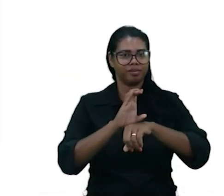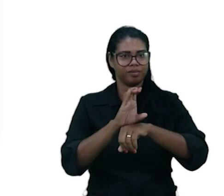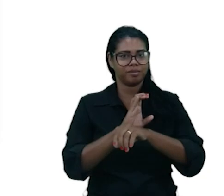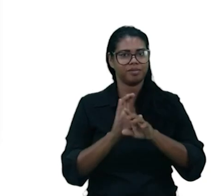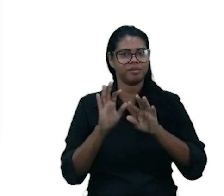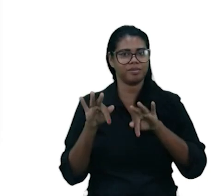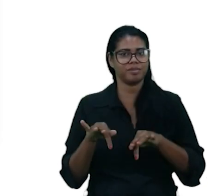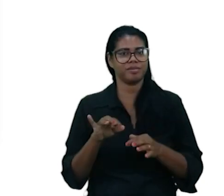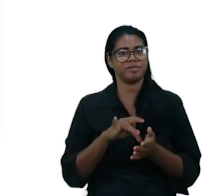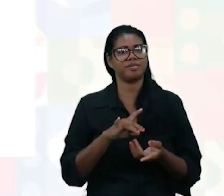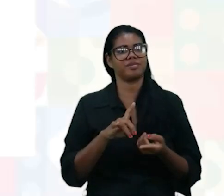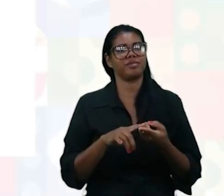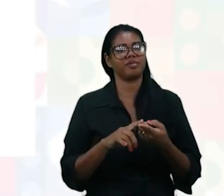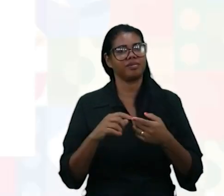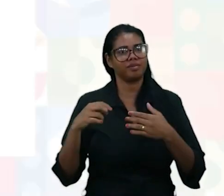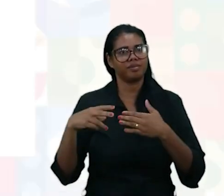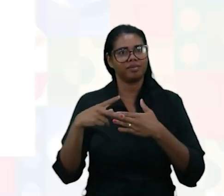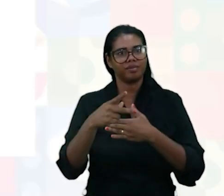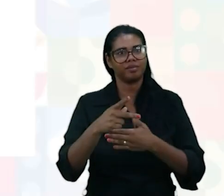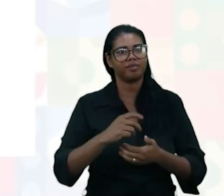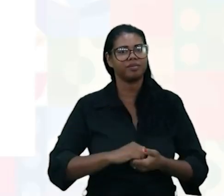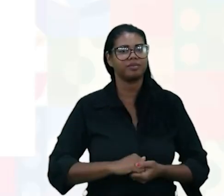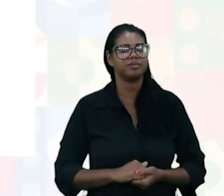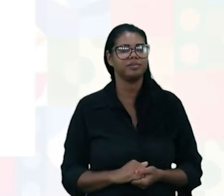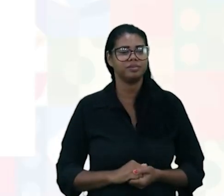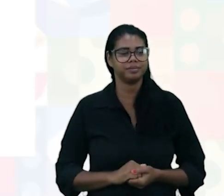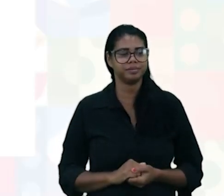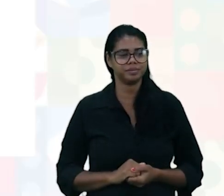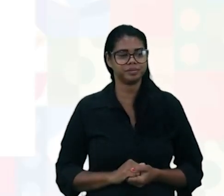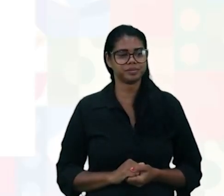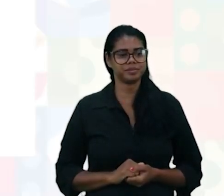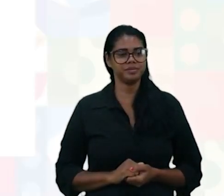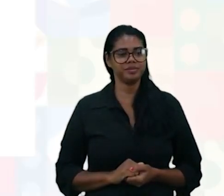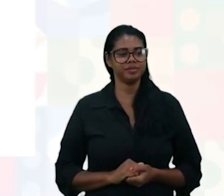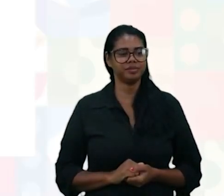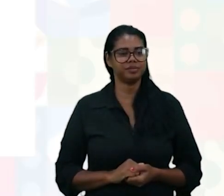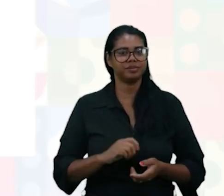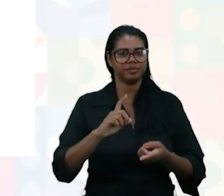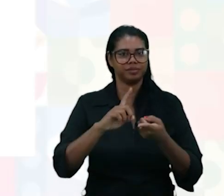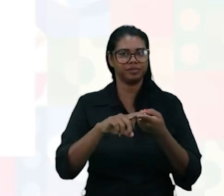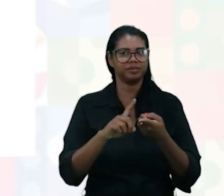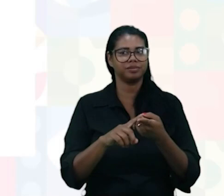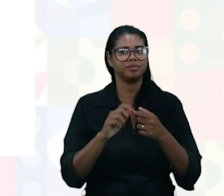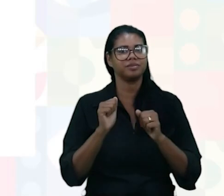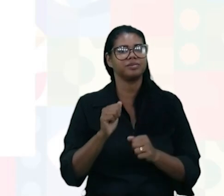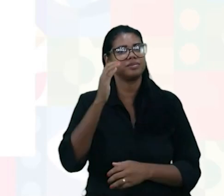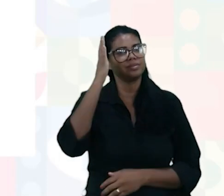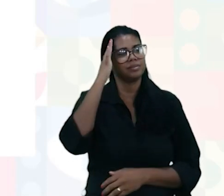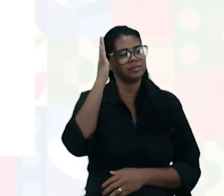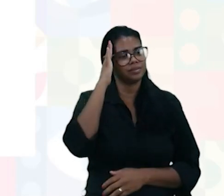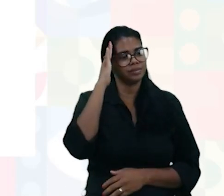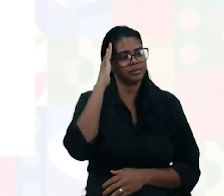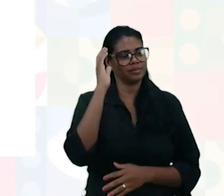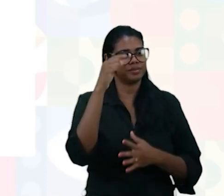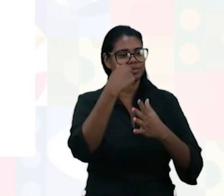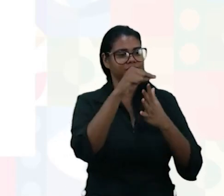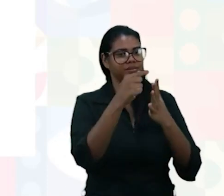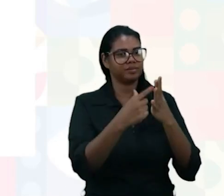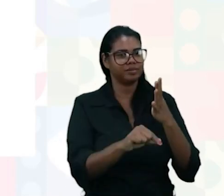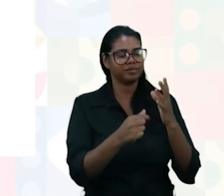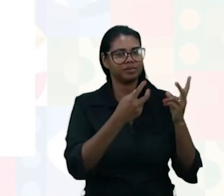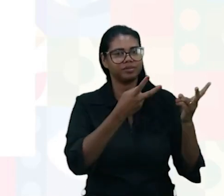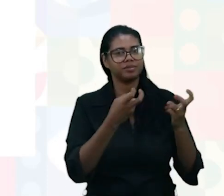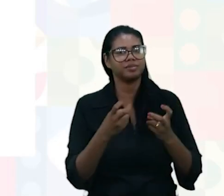penal e assim por diante, tá certo? A gente também pode entender a classificação numa